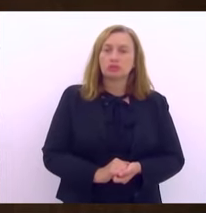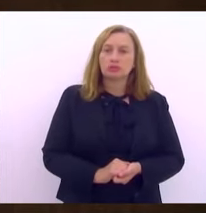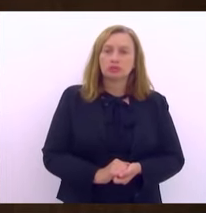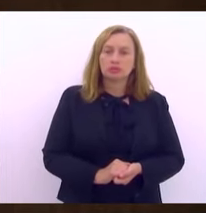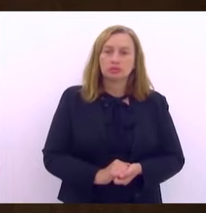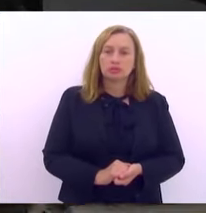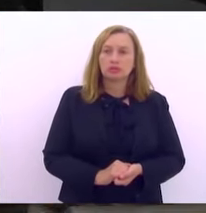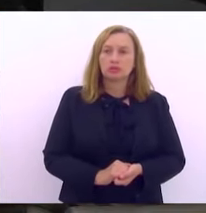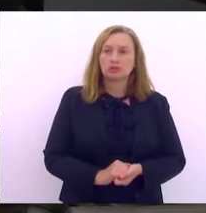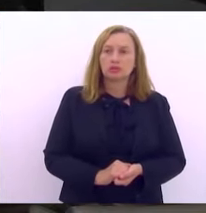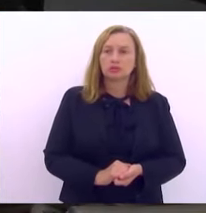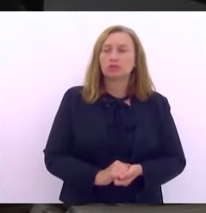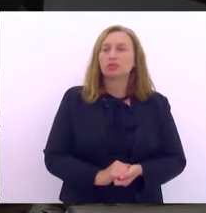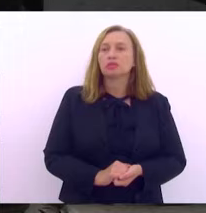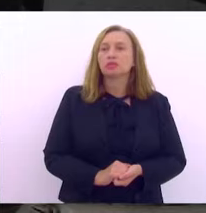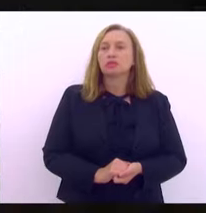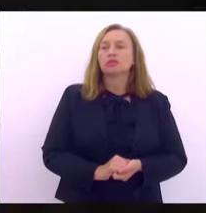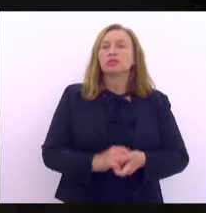levantaram.